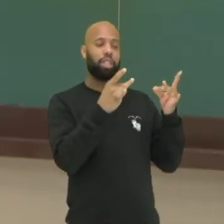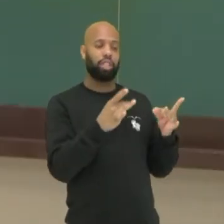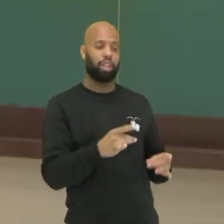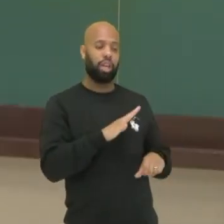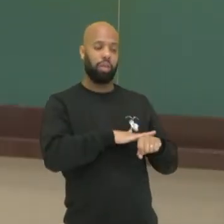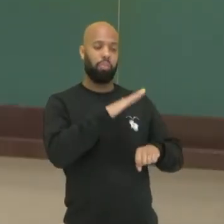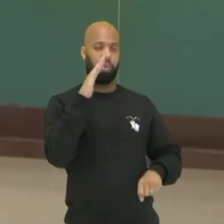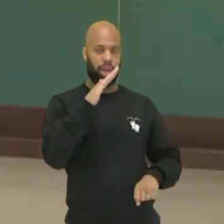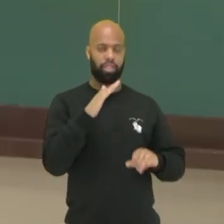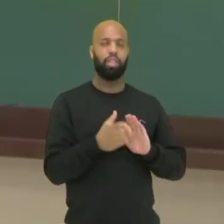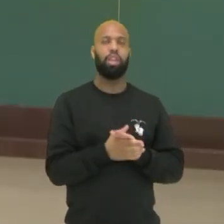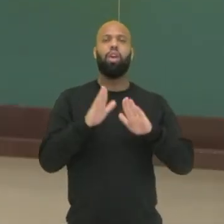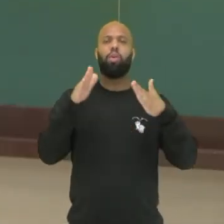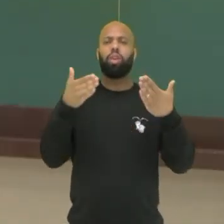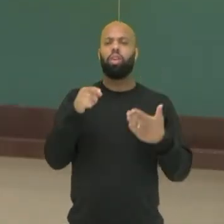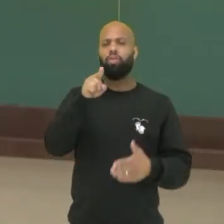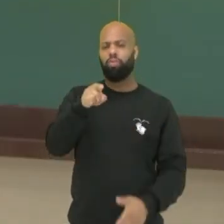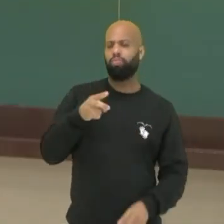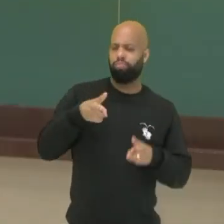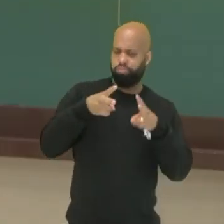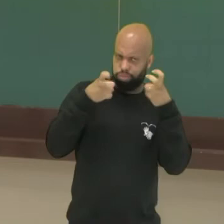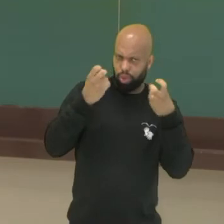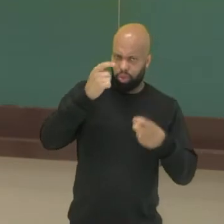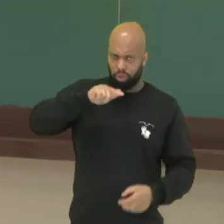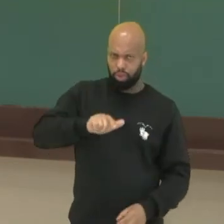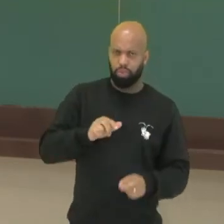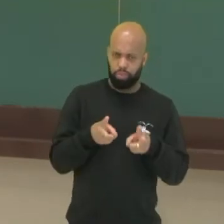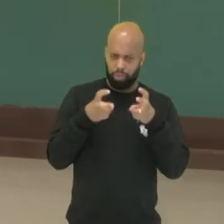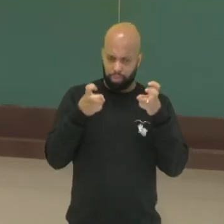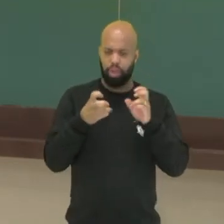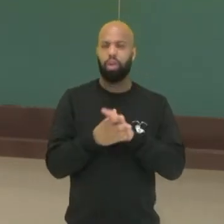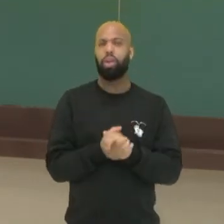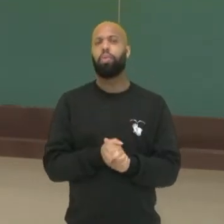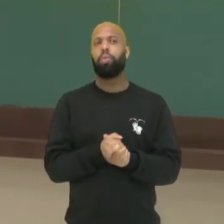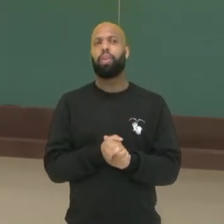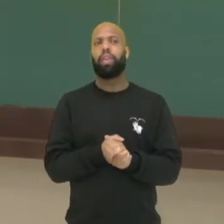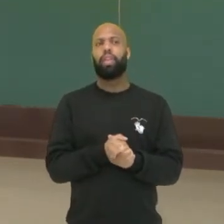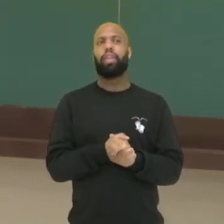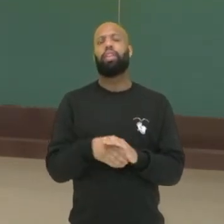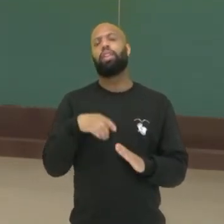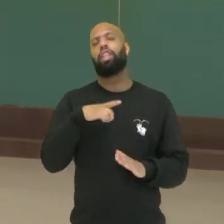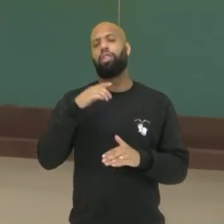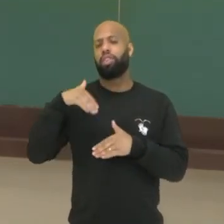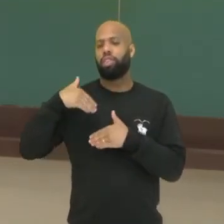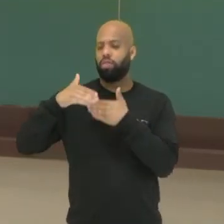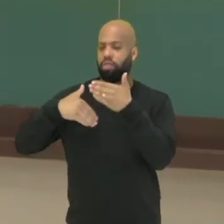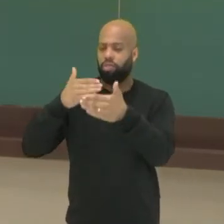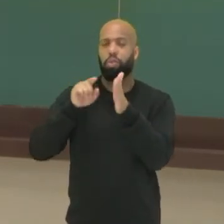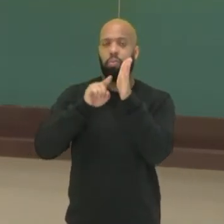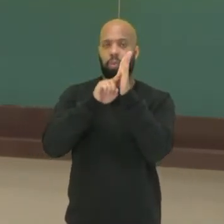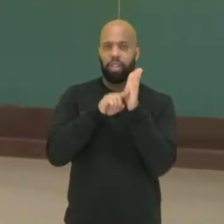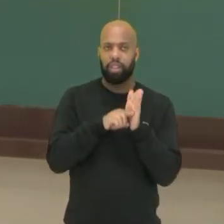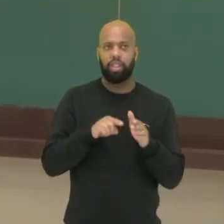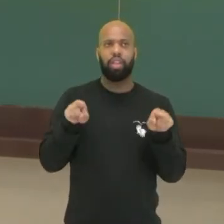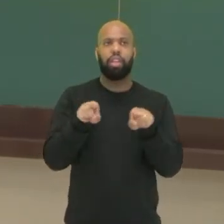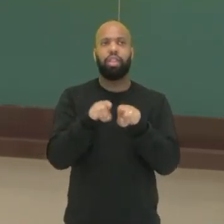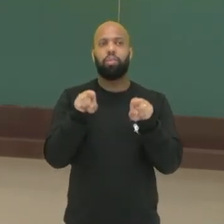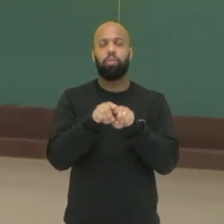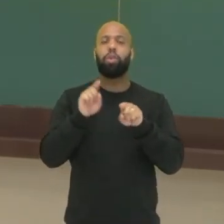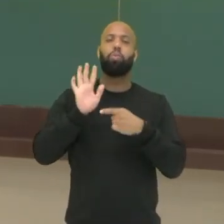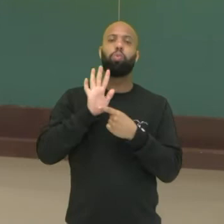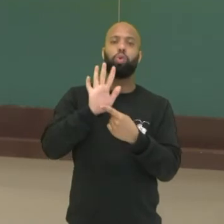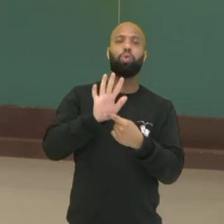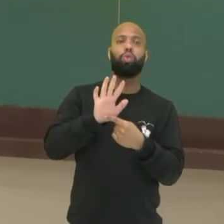você perceberam, imagine ser percebido, que a pesquisa, foi desenvolvido pesquisas, trouxe